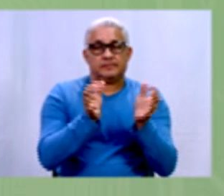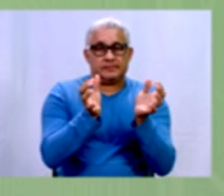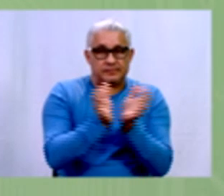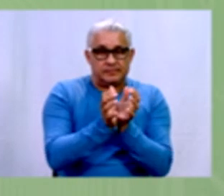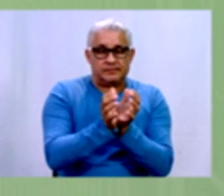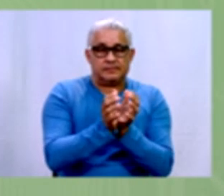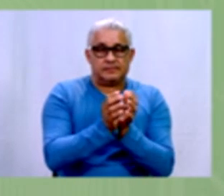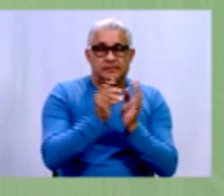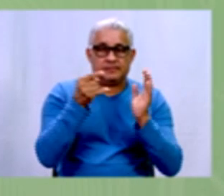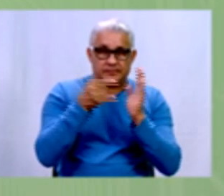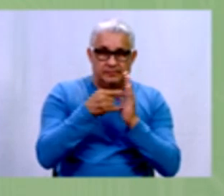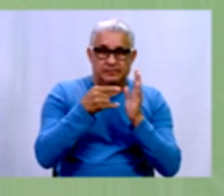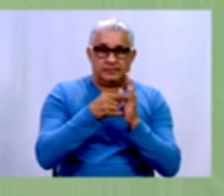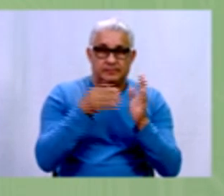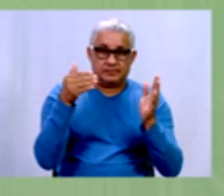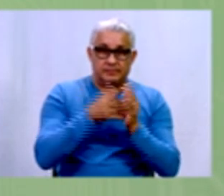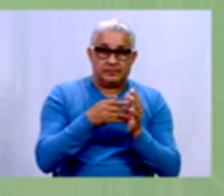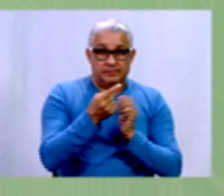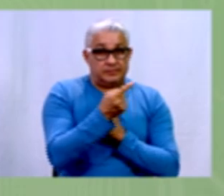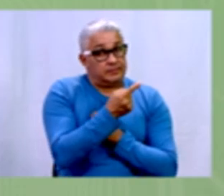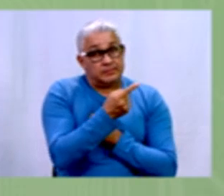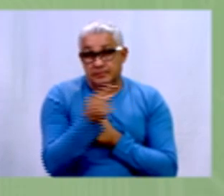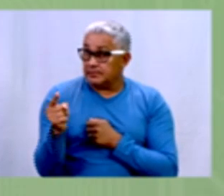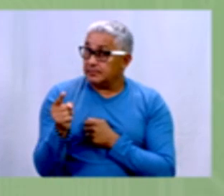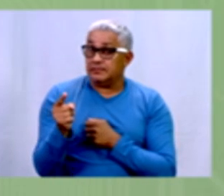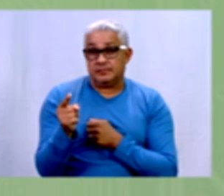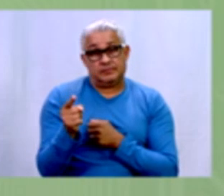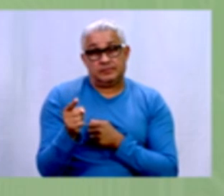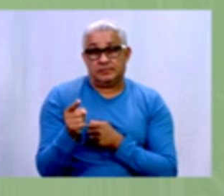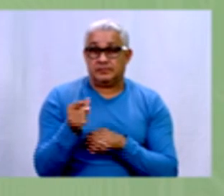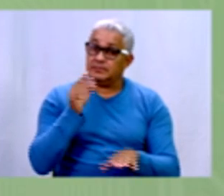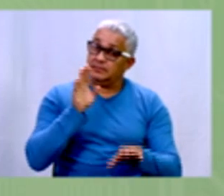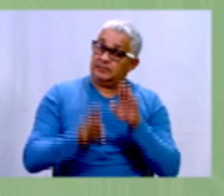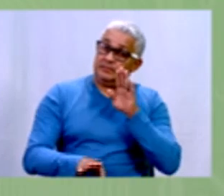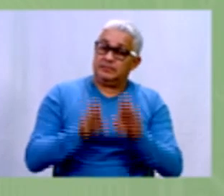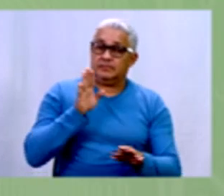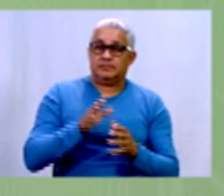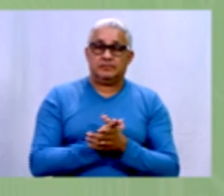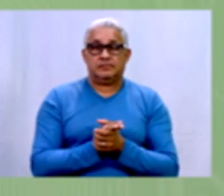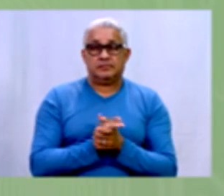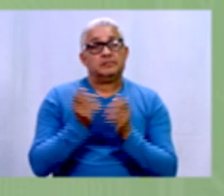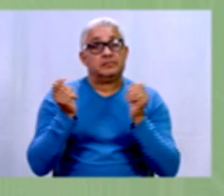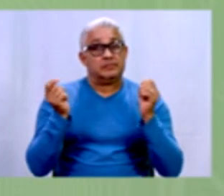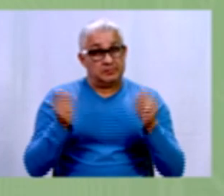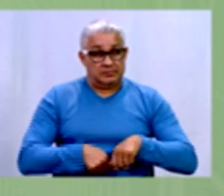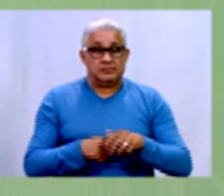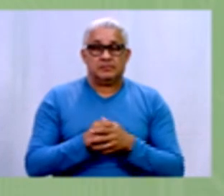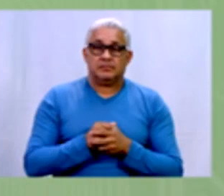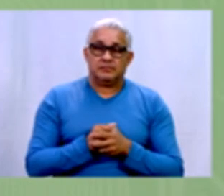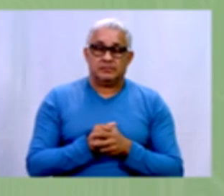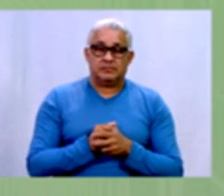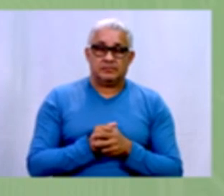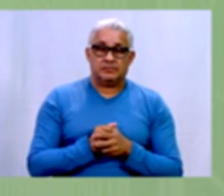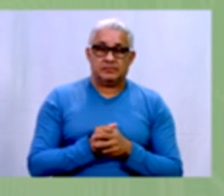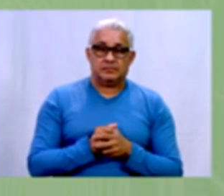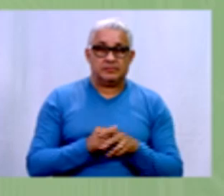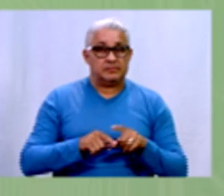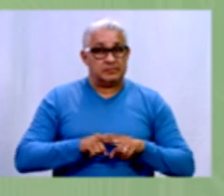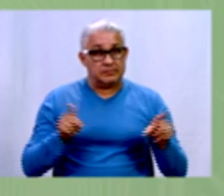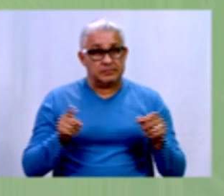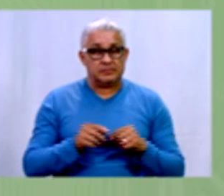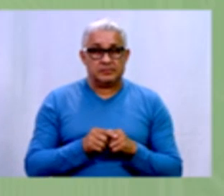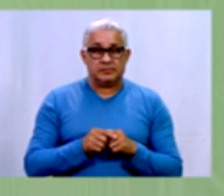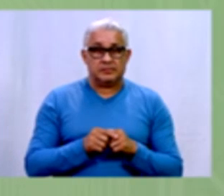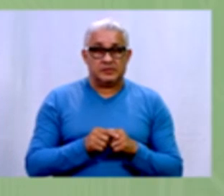desenvolvimento que trabalham com sprints até de 1 semana. Então é possível isso. Só que quanto